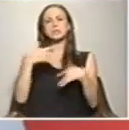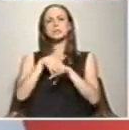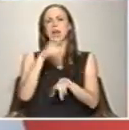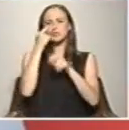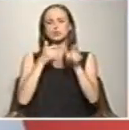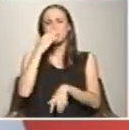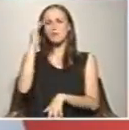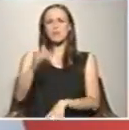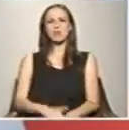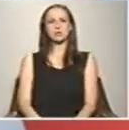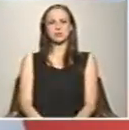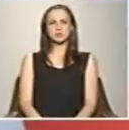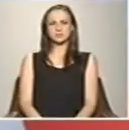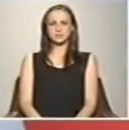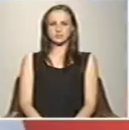velhos.